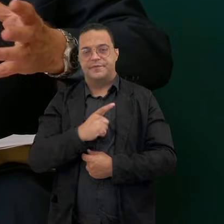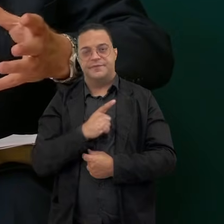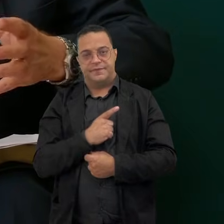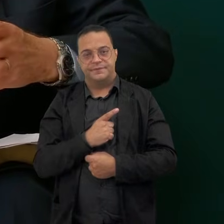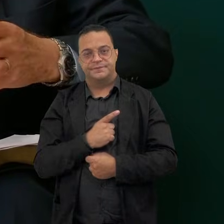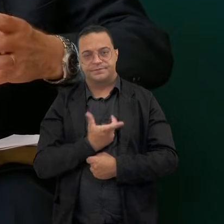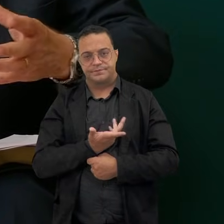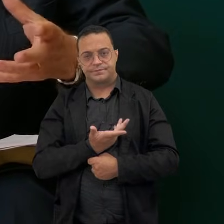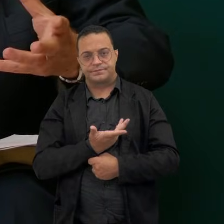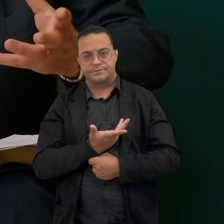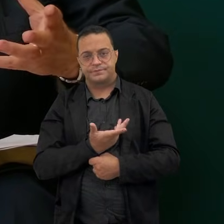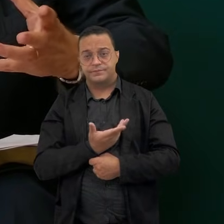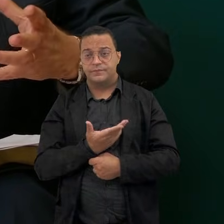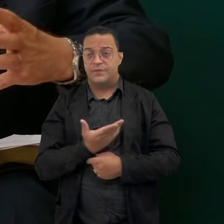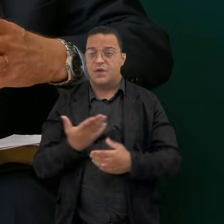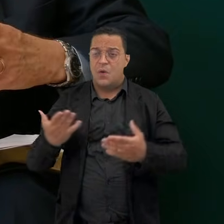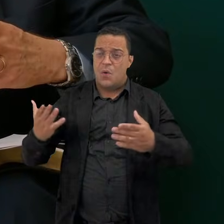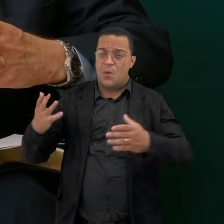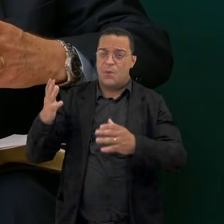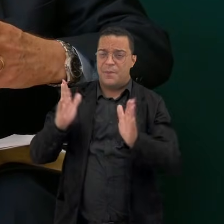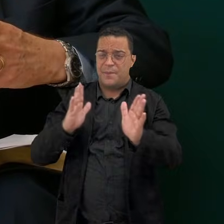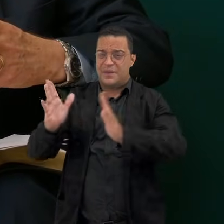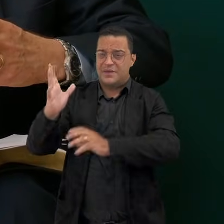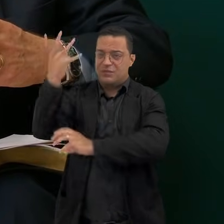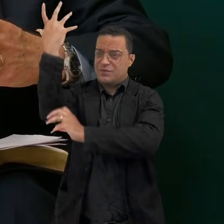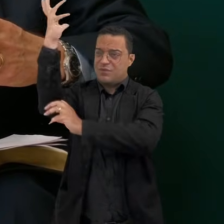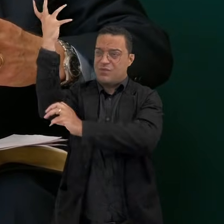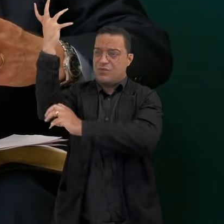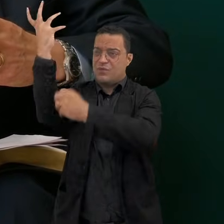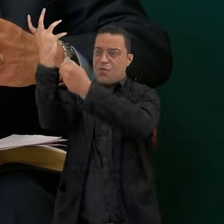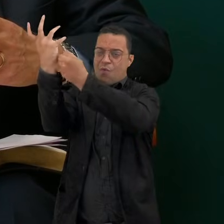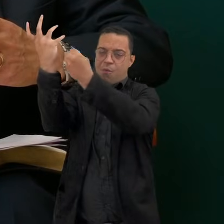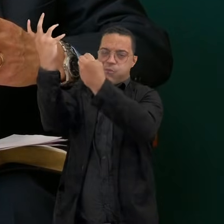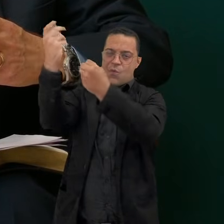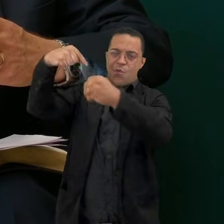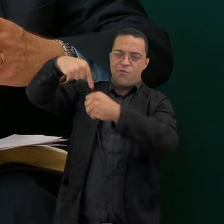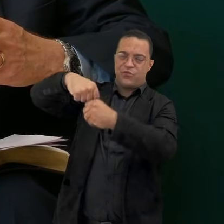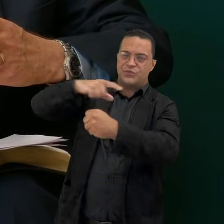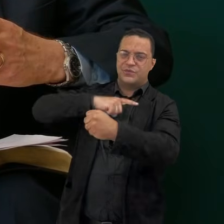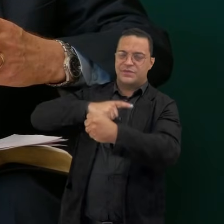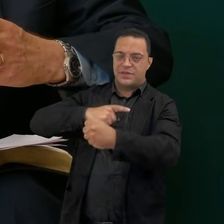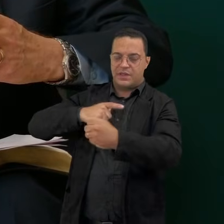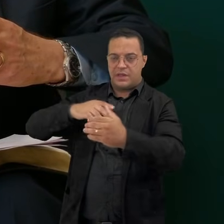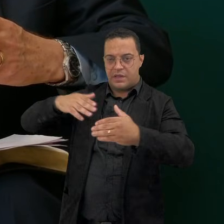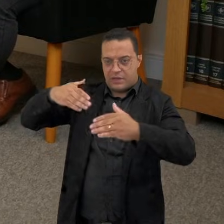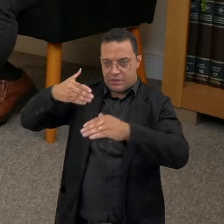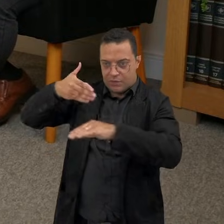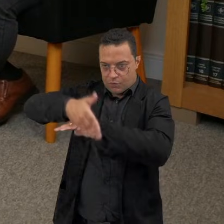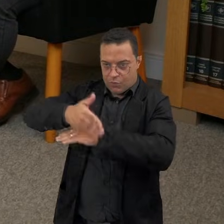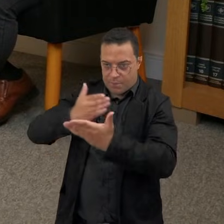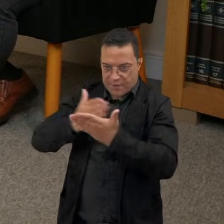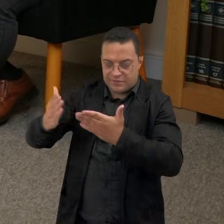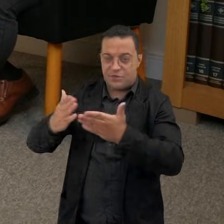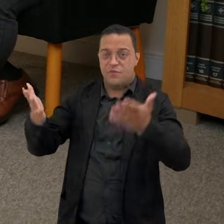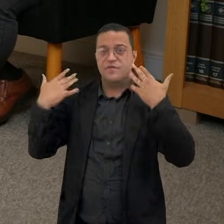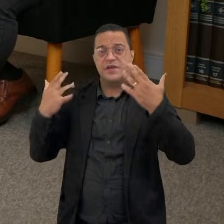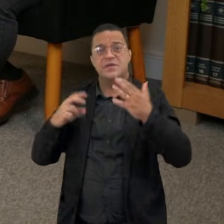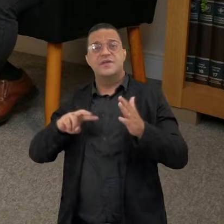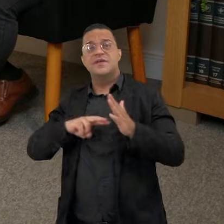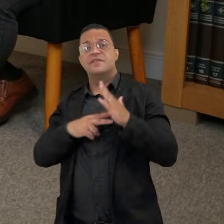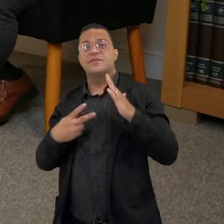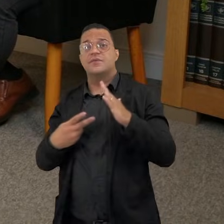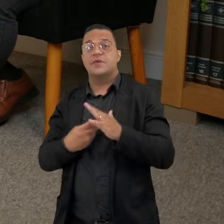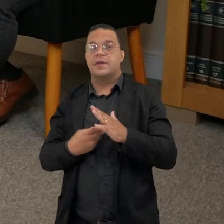o verão, estaria próximo a vinda do Senhor. Amém. Então, é um sinal profético muito importante para nós